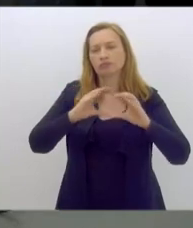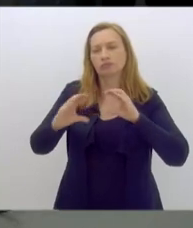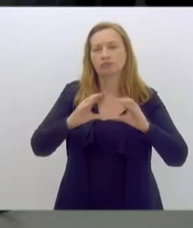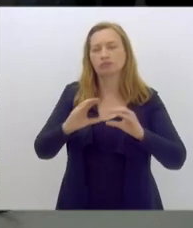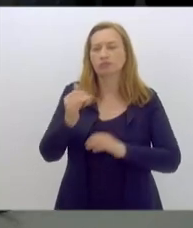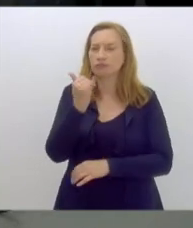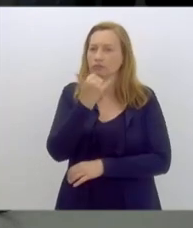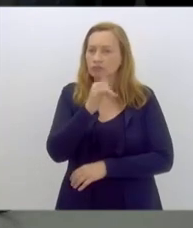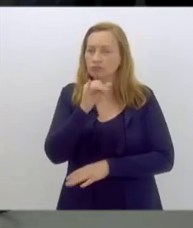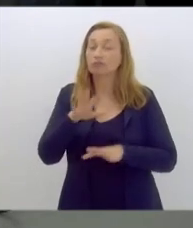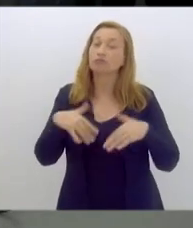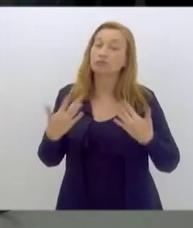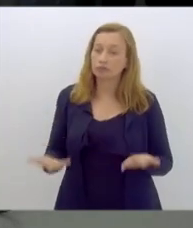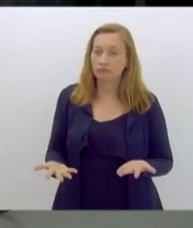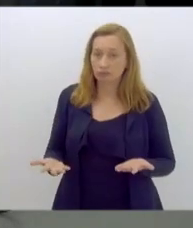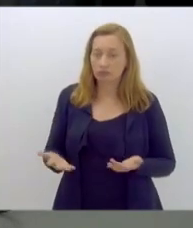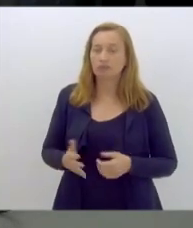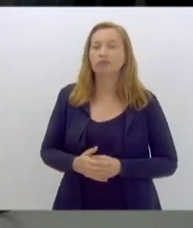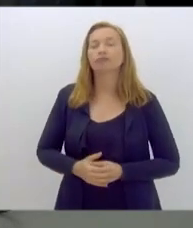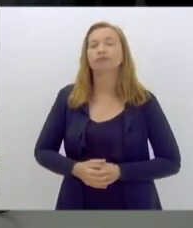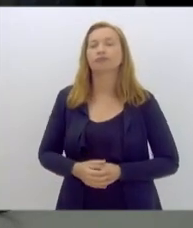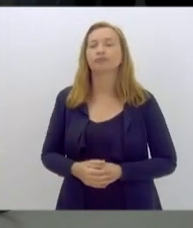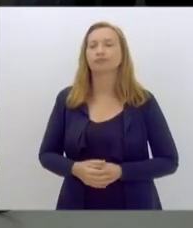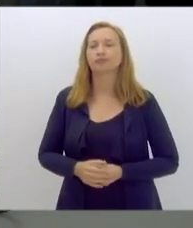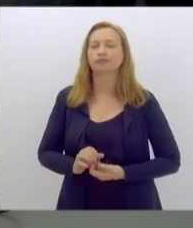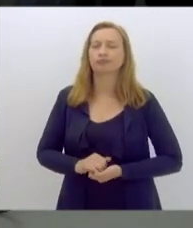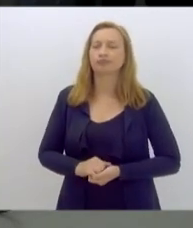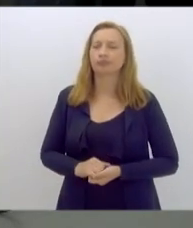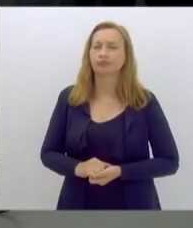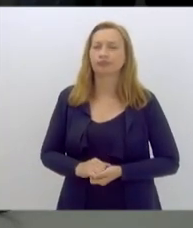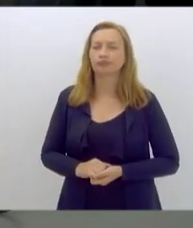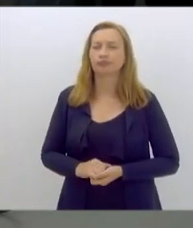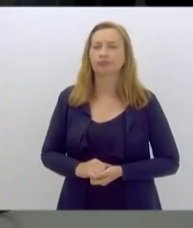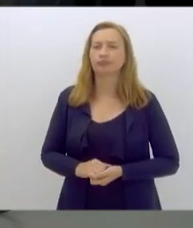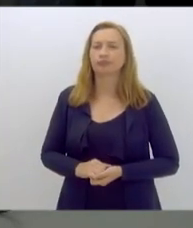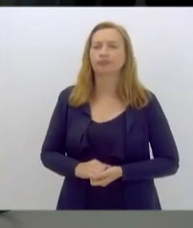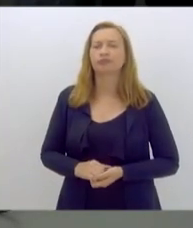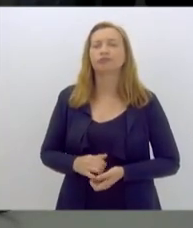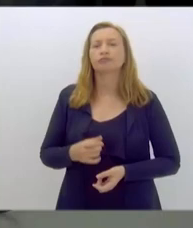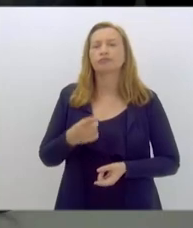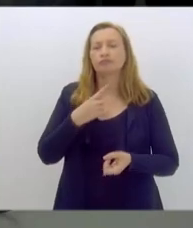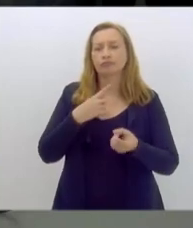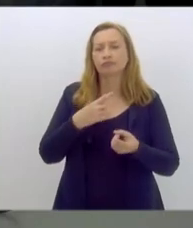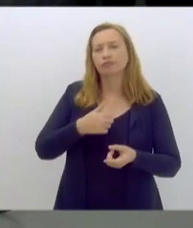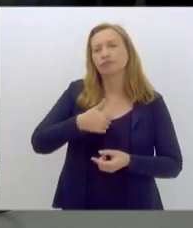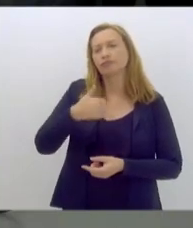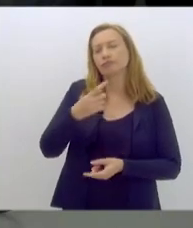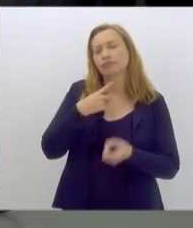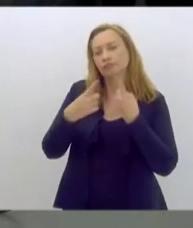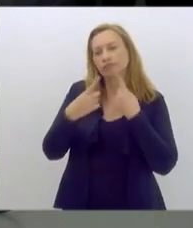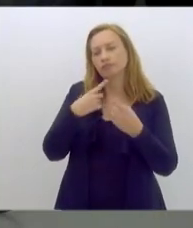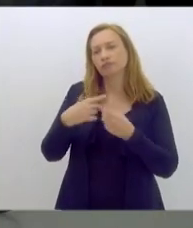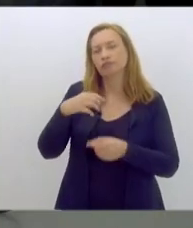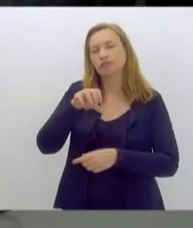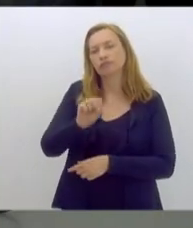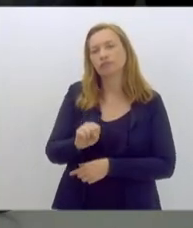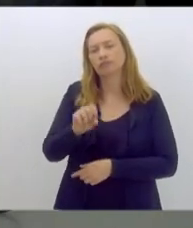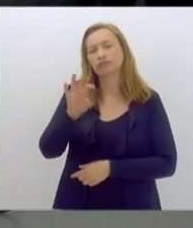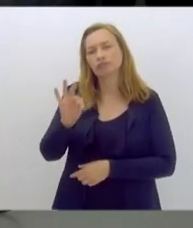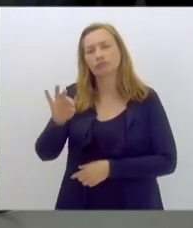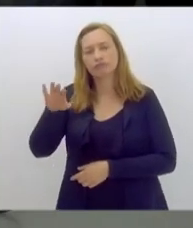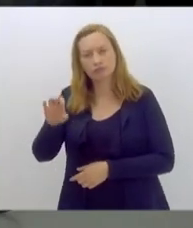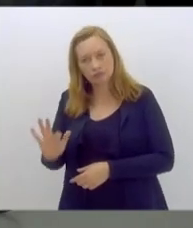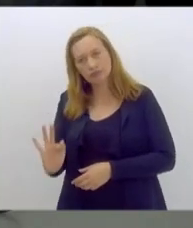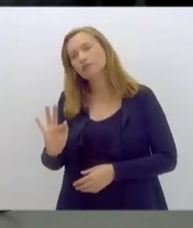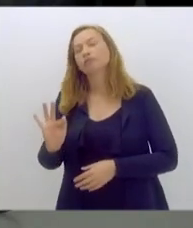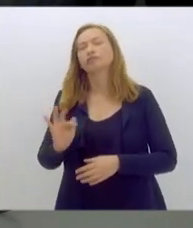então ainda está em discussão no STF de qualquer forma na elaboração